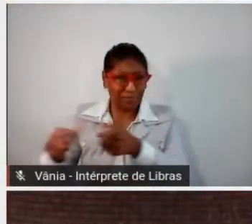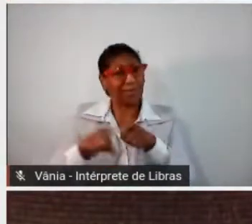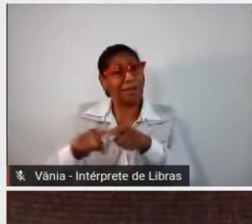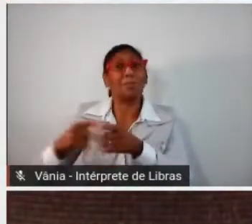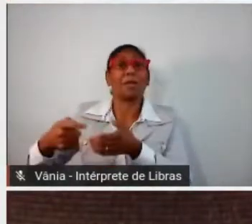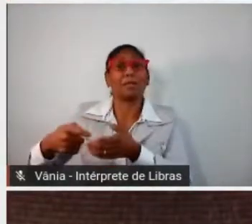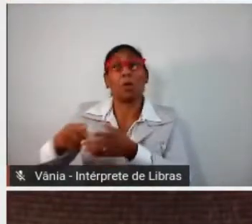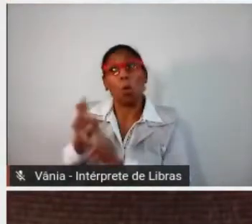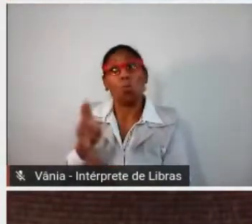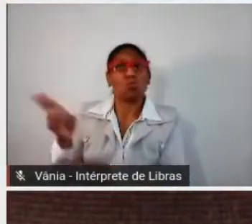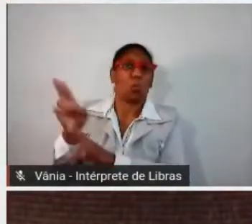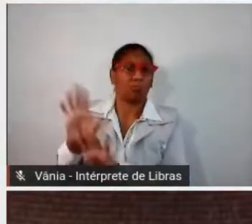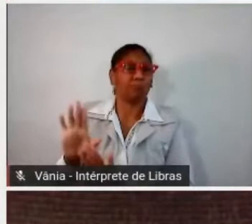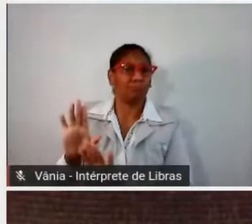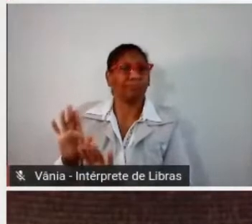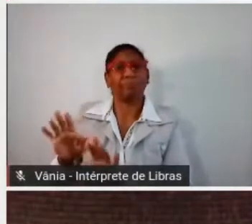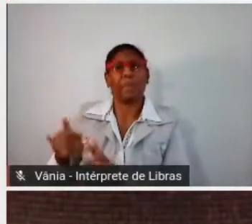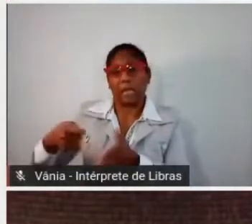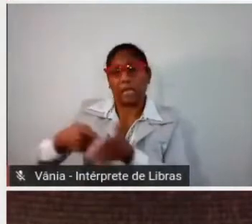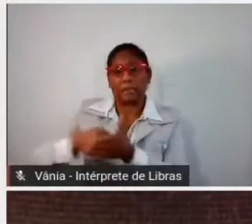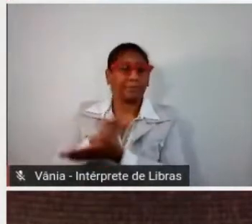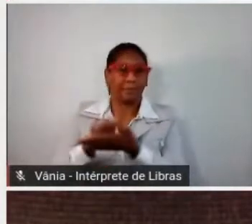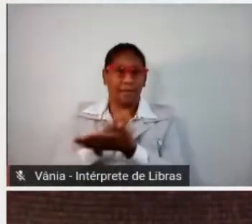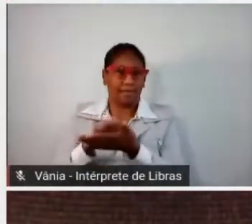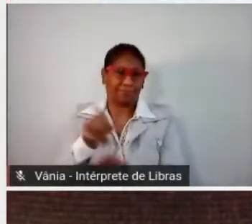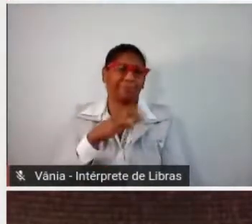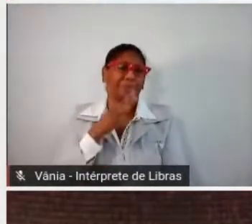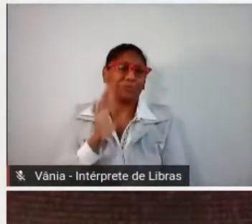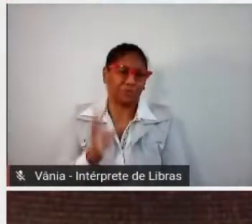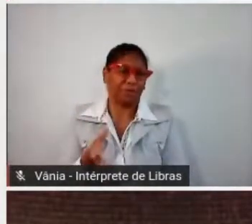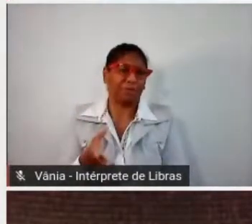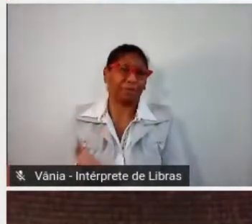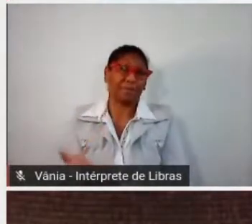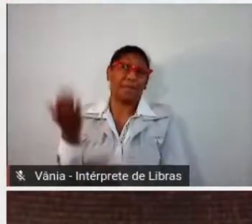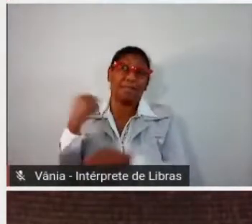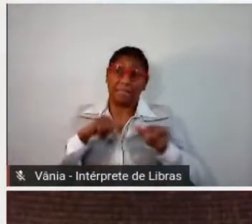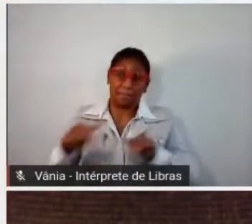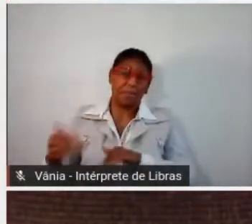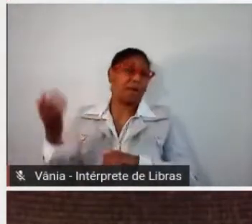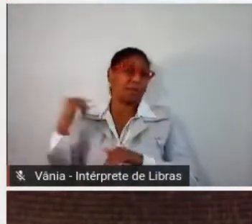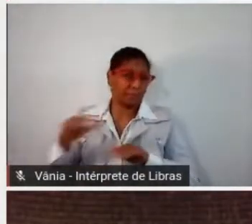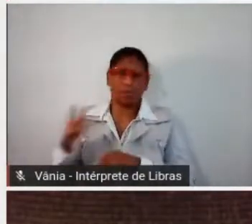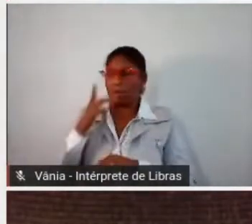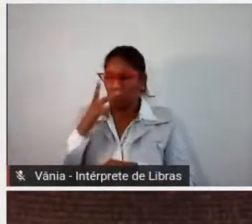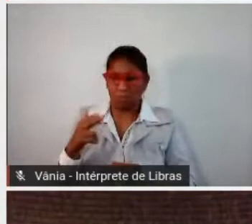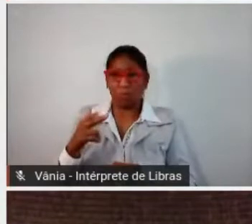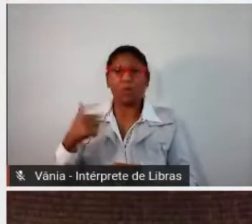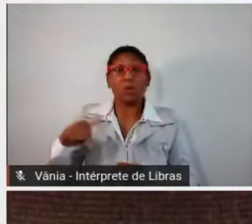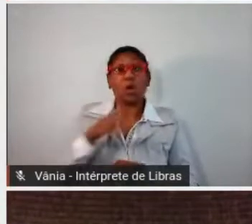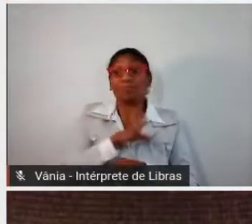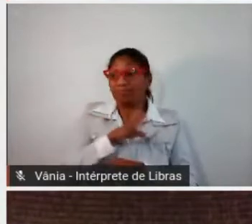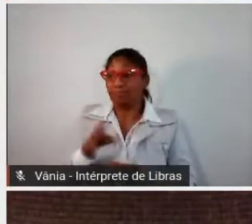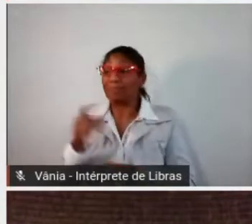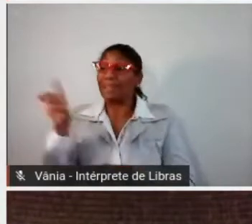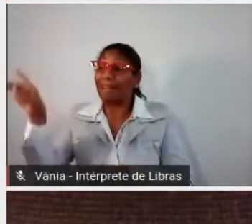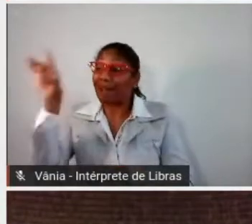permanecem na bandeira vermelha, que já estão ali relacionadas, já são também conhecidas, né? Não atendemos municípios individualmente por conta das